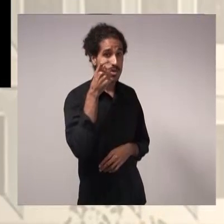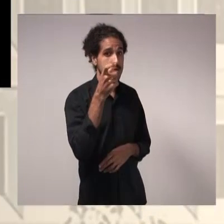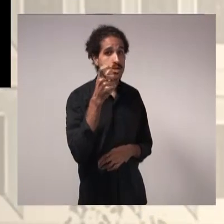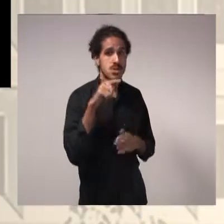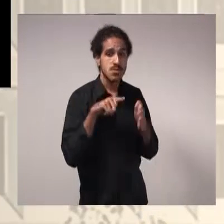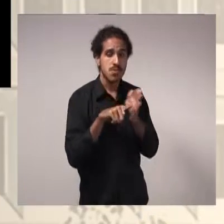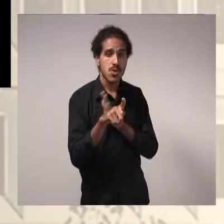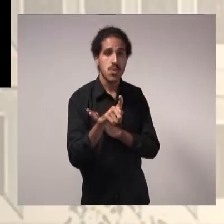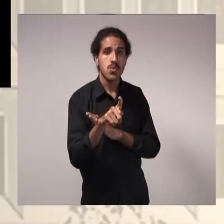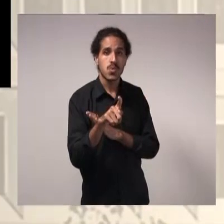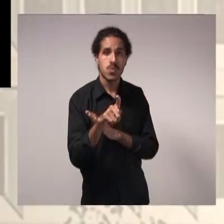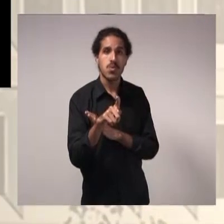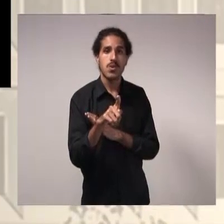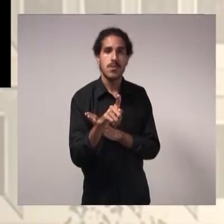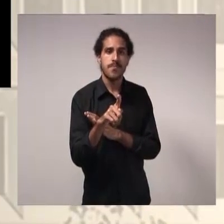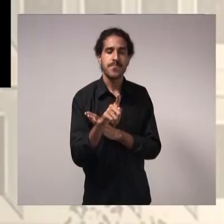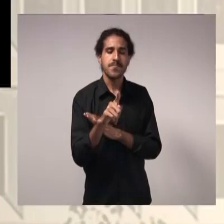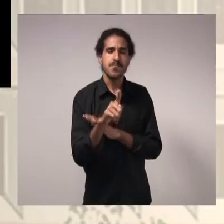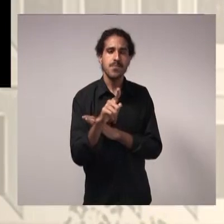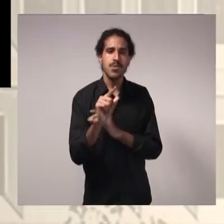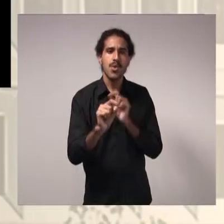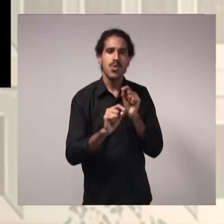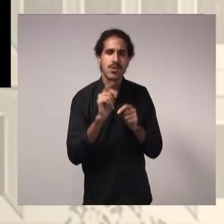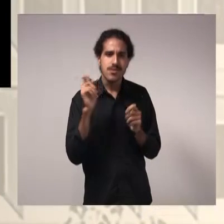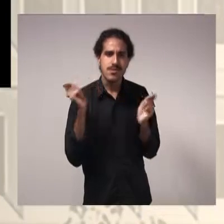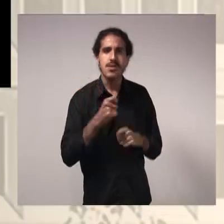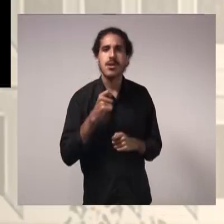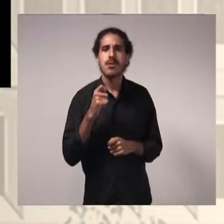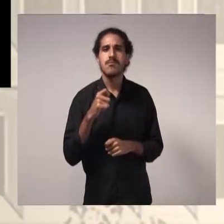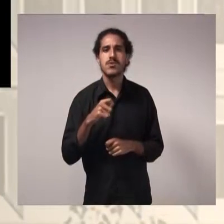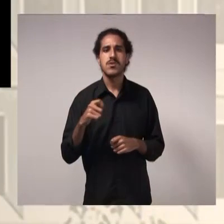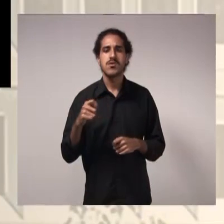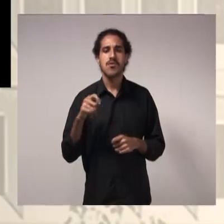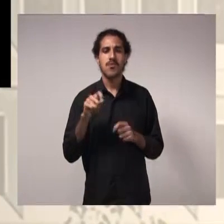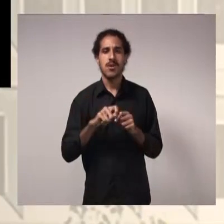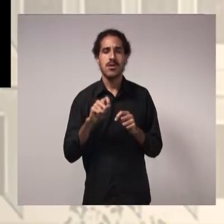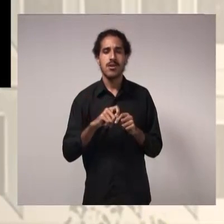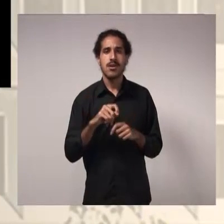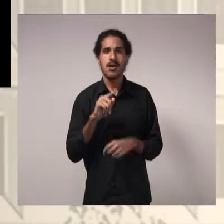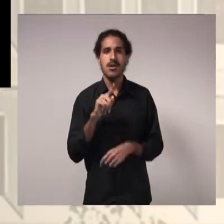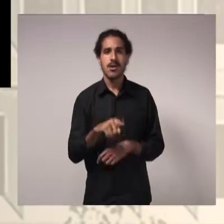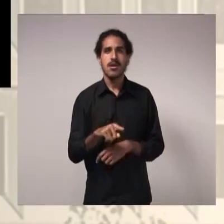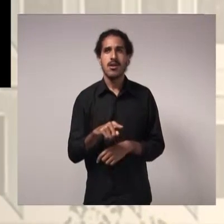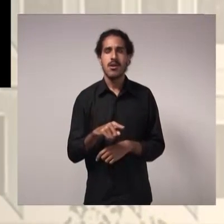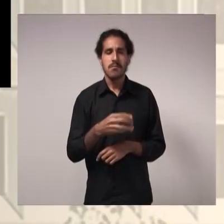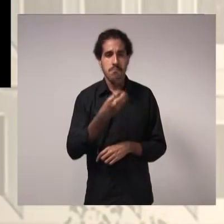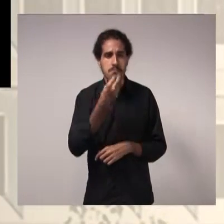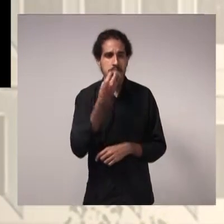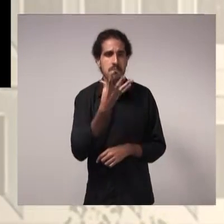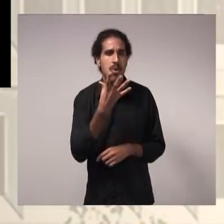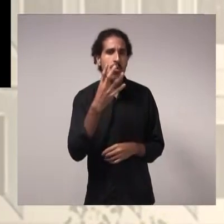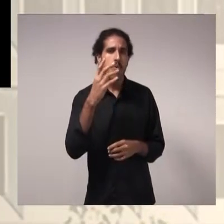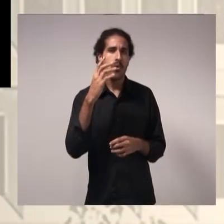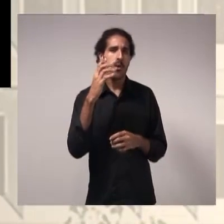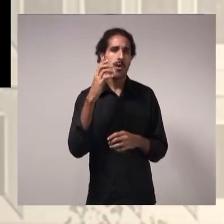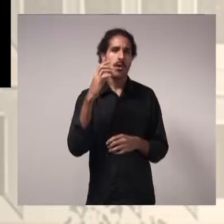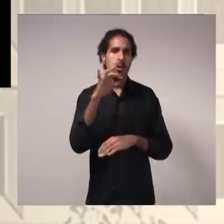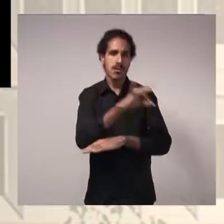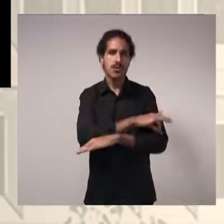pergunta do que dá para fazer é ter uma boa arquitetura.